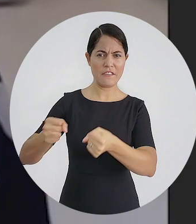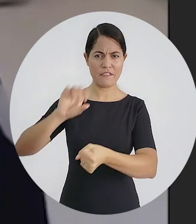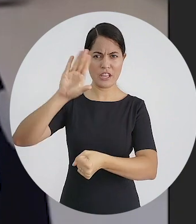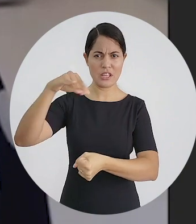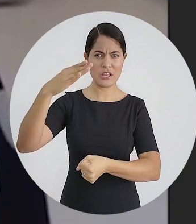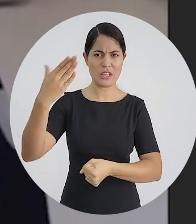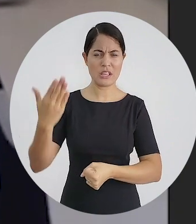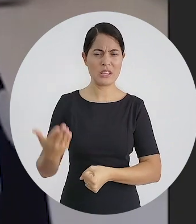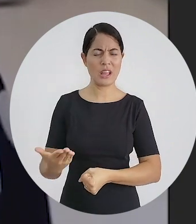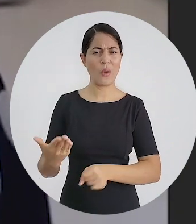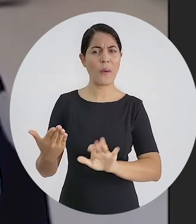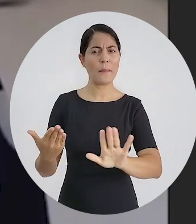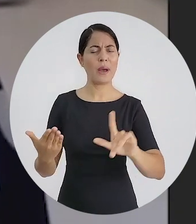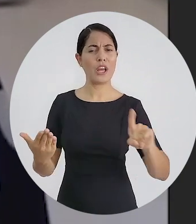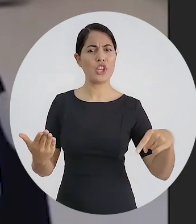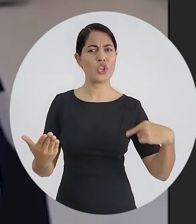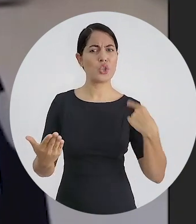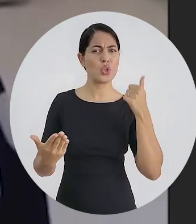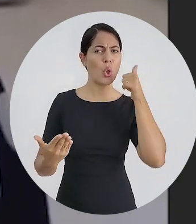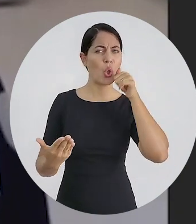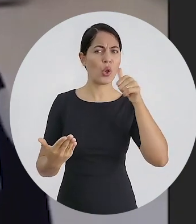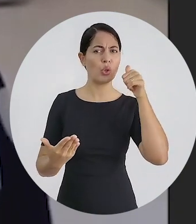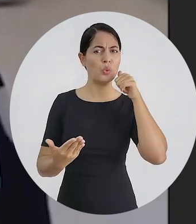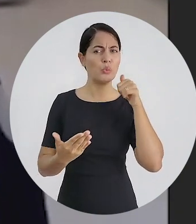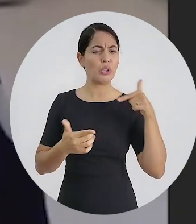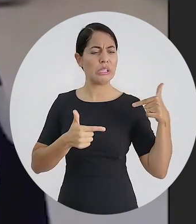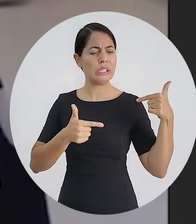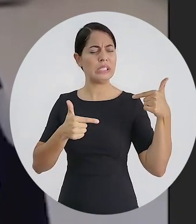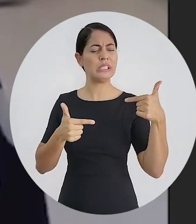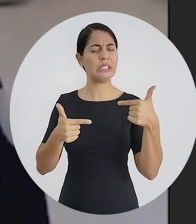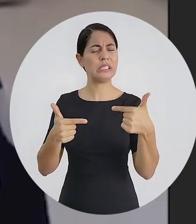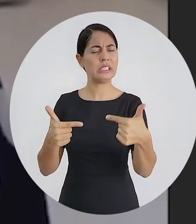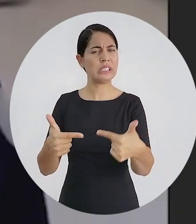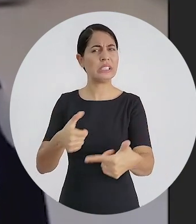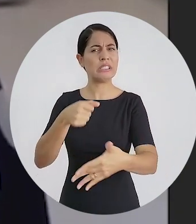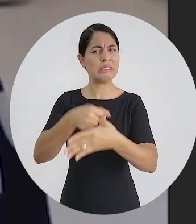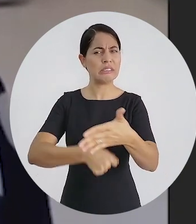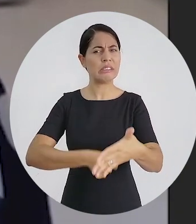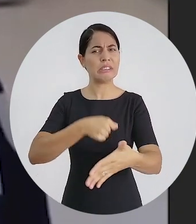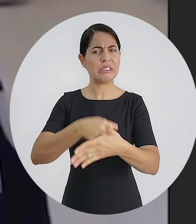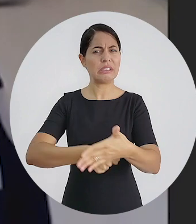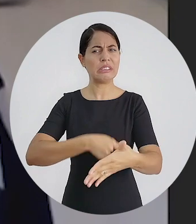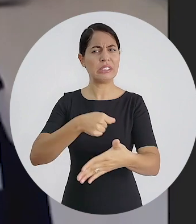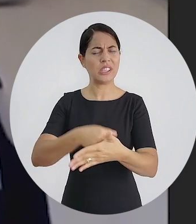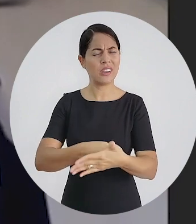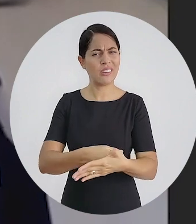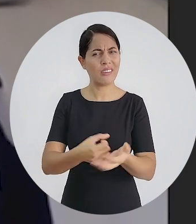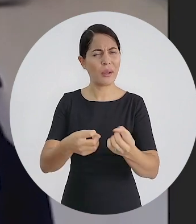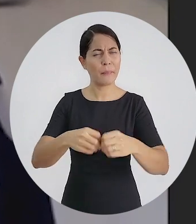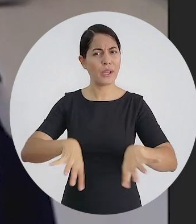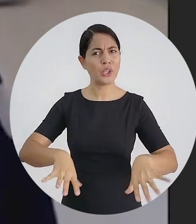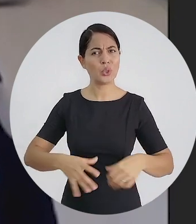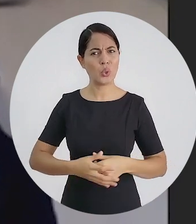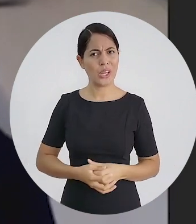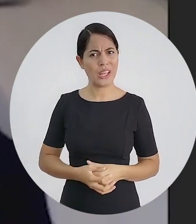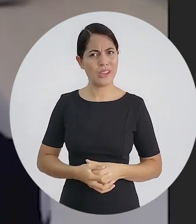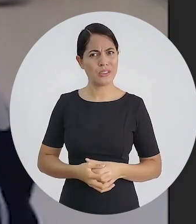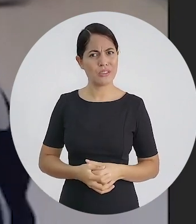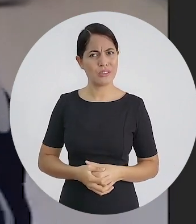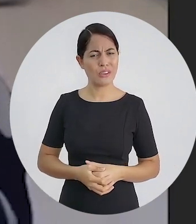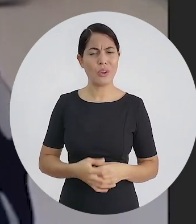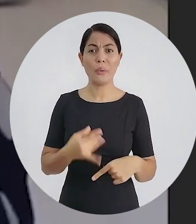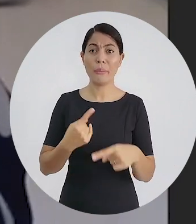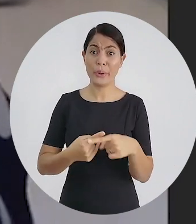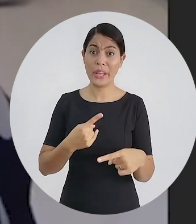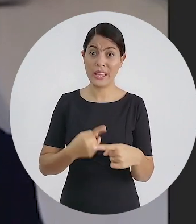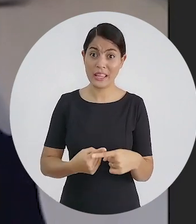feminina travada ao longo de várias décadas que resultaram em ganhos legais que mostraram que agressões